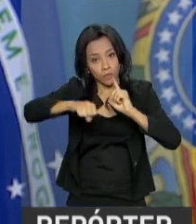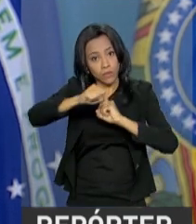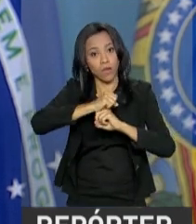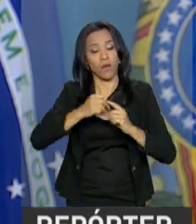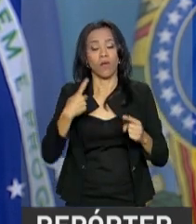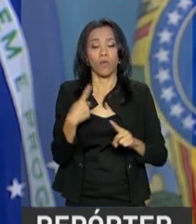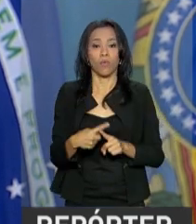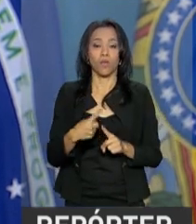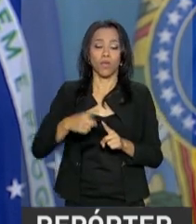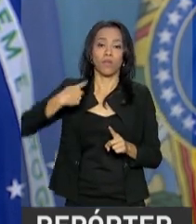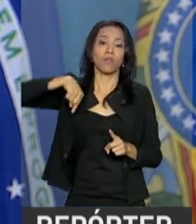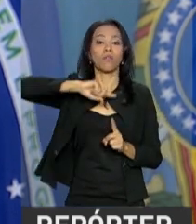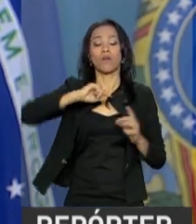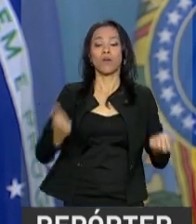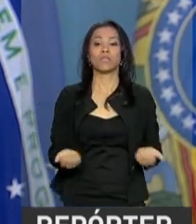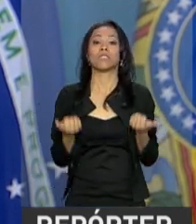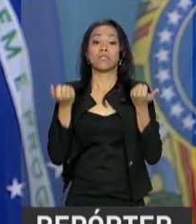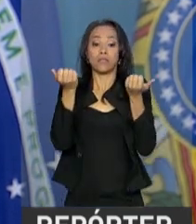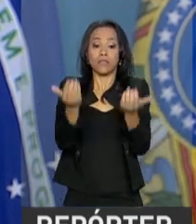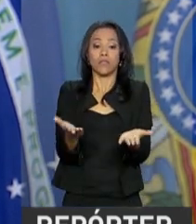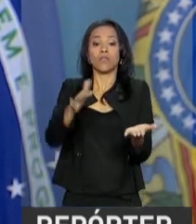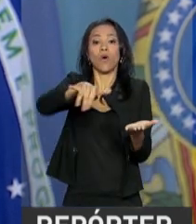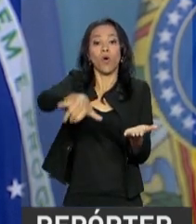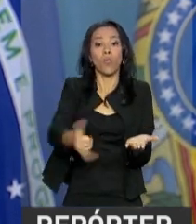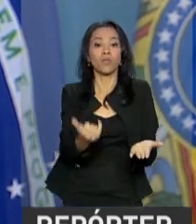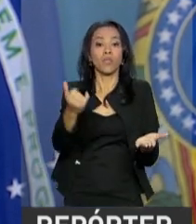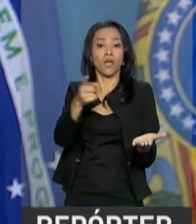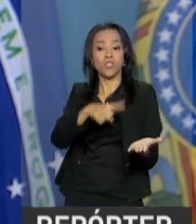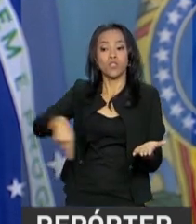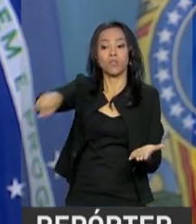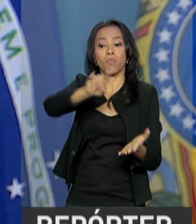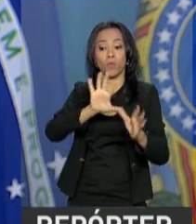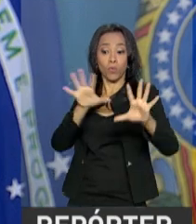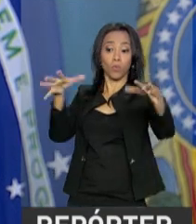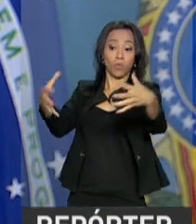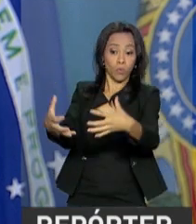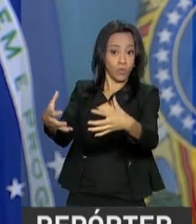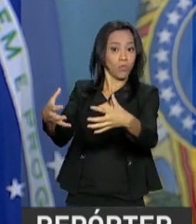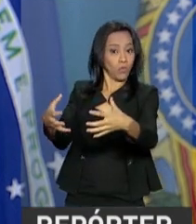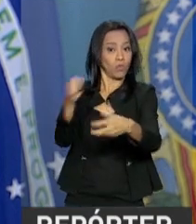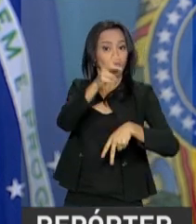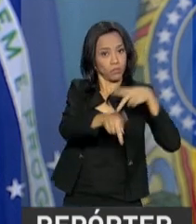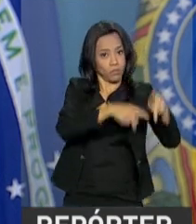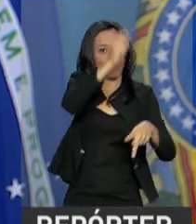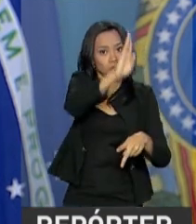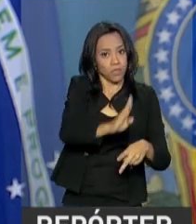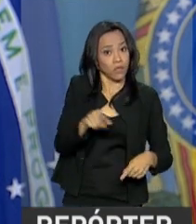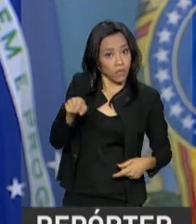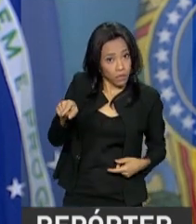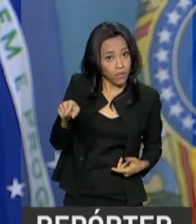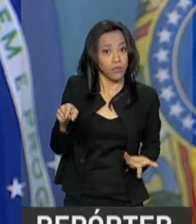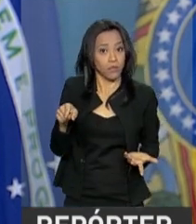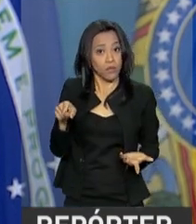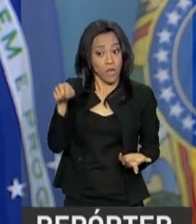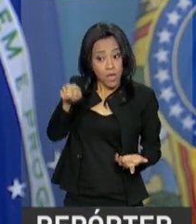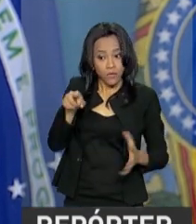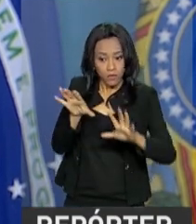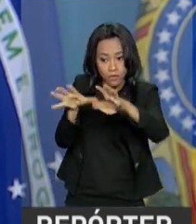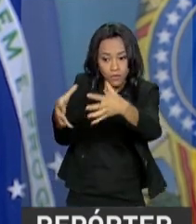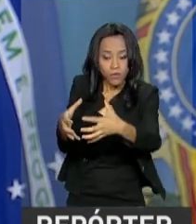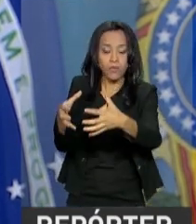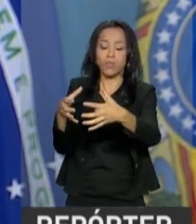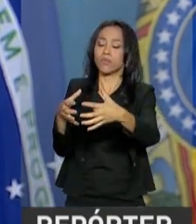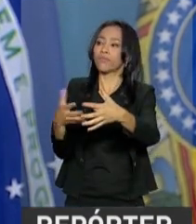nós estamos dando mais oportunidades para segmento da população que enfrenta, vamos ser muito claros,